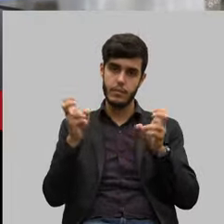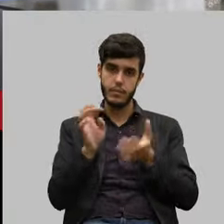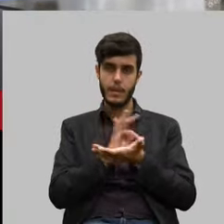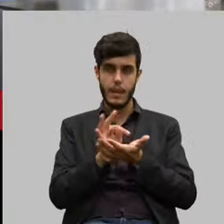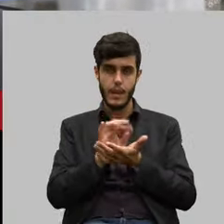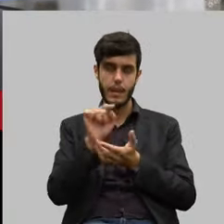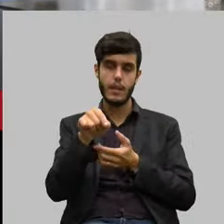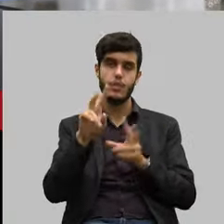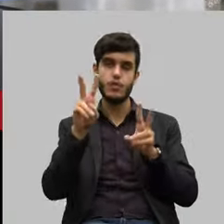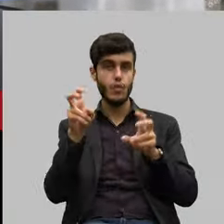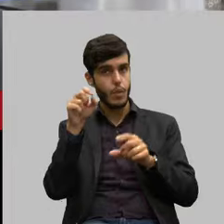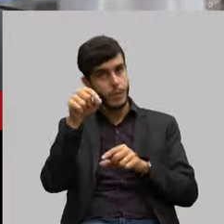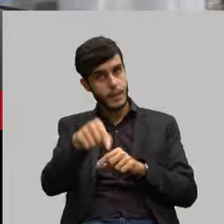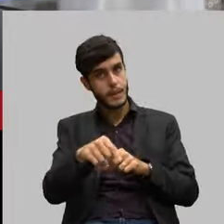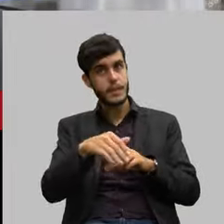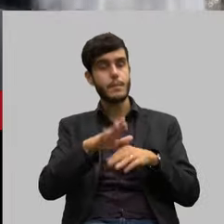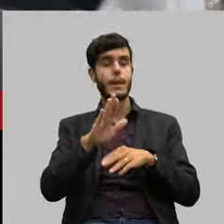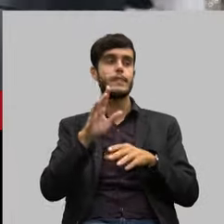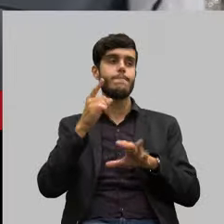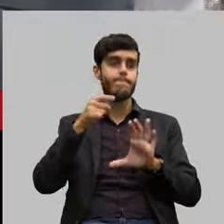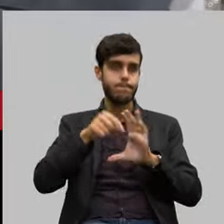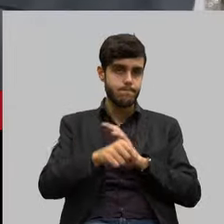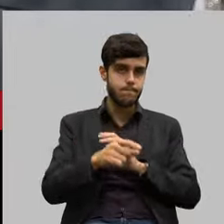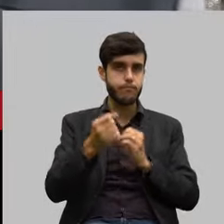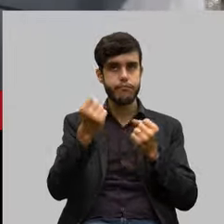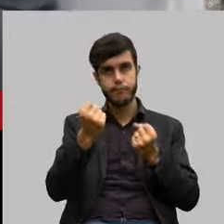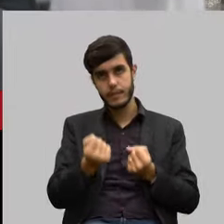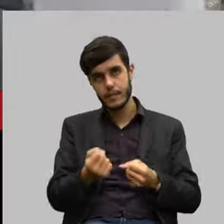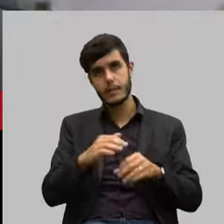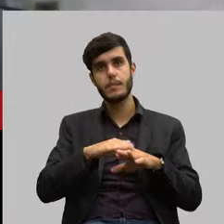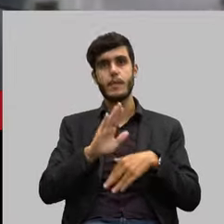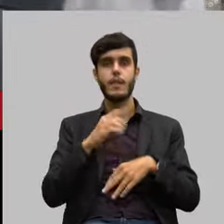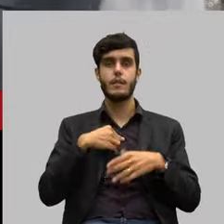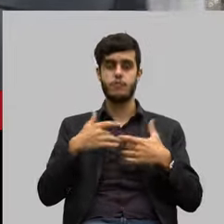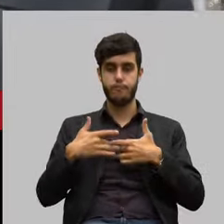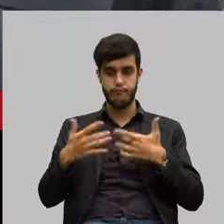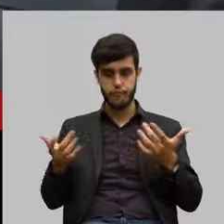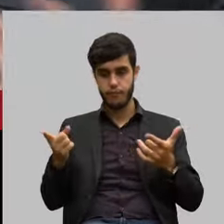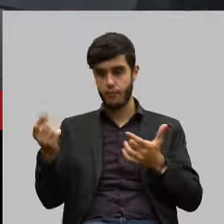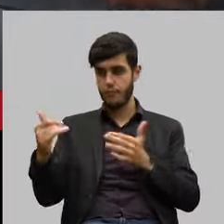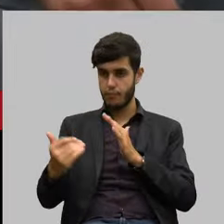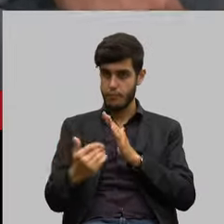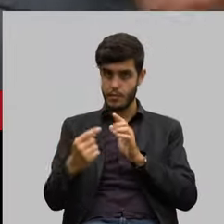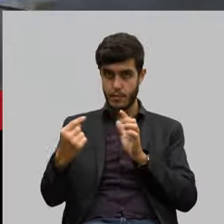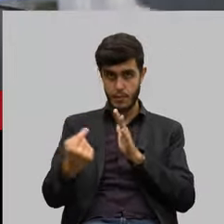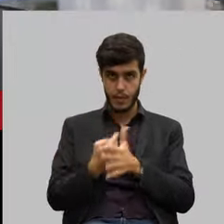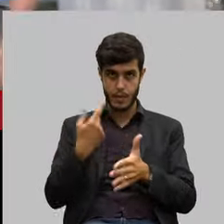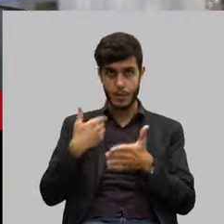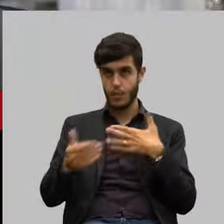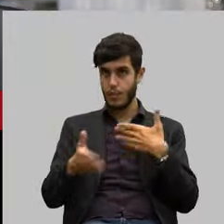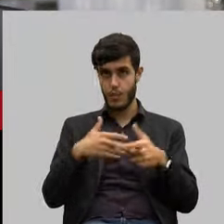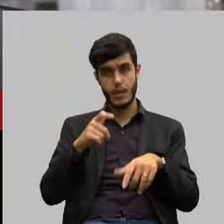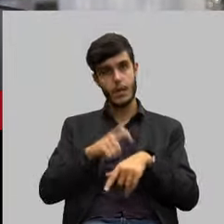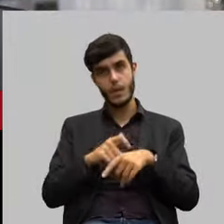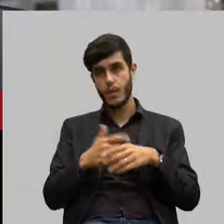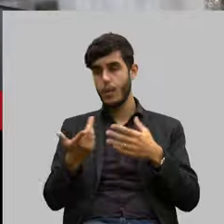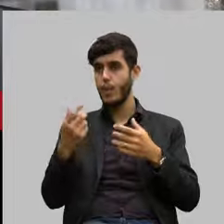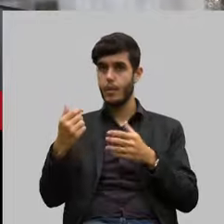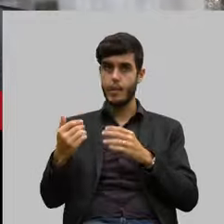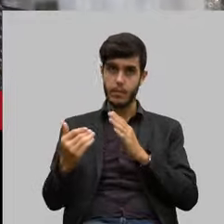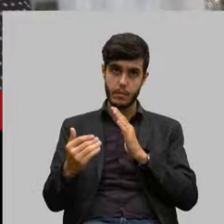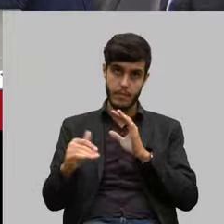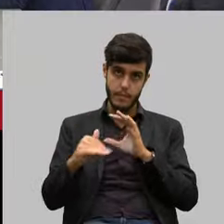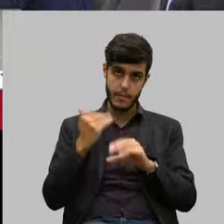eh de fato mais densas né eu me coloco à disposição 100% à disposição seja na segunda seja em outra data seja seja o